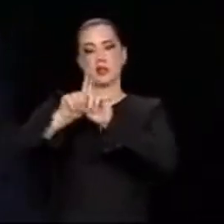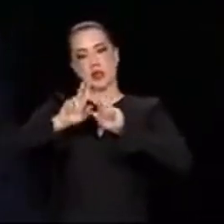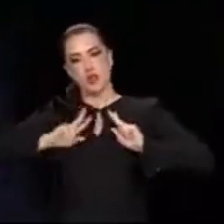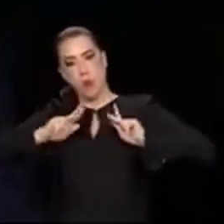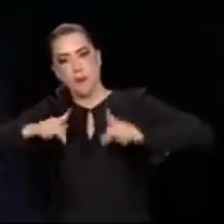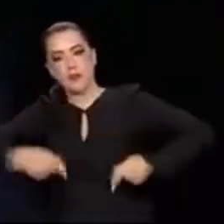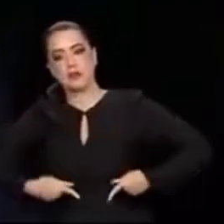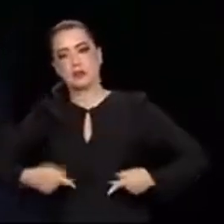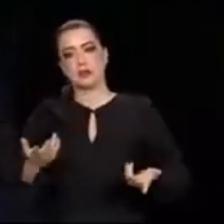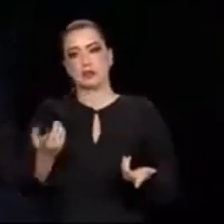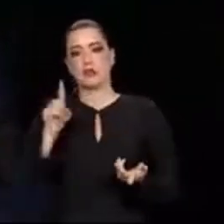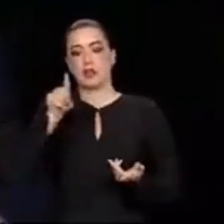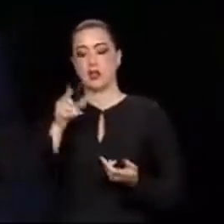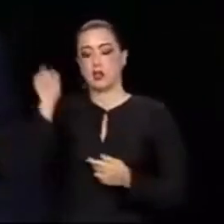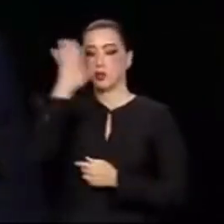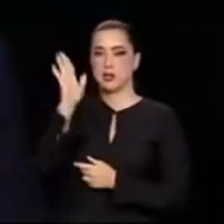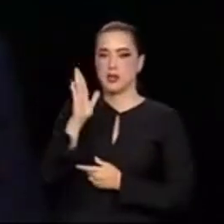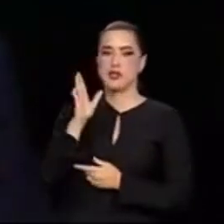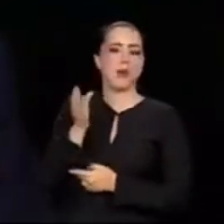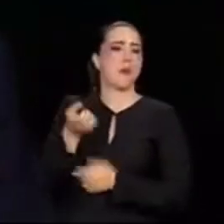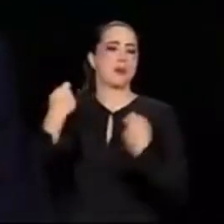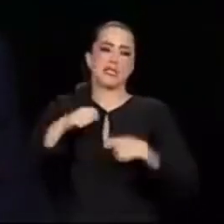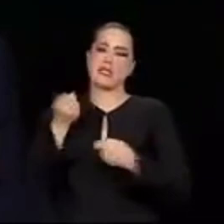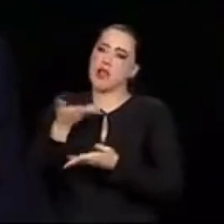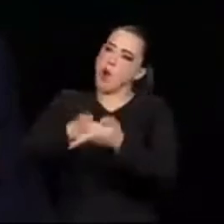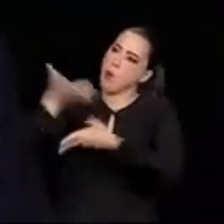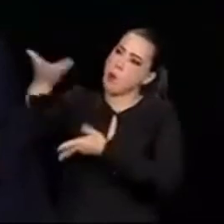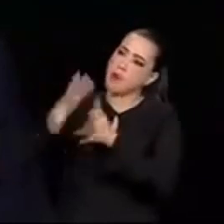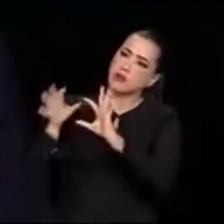Brasil manter uma belíssima